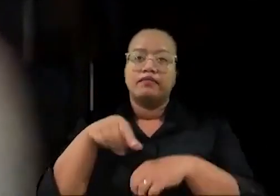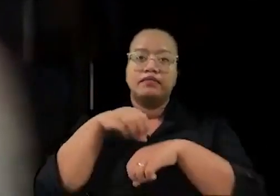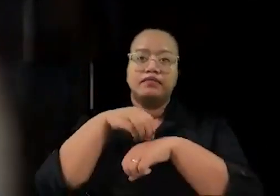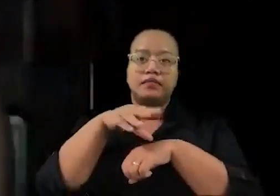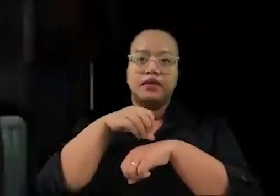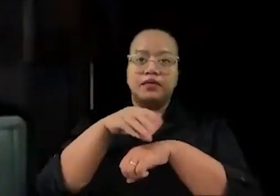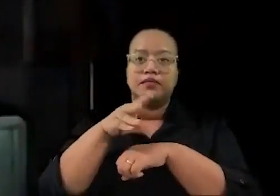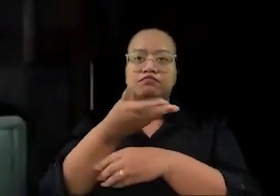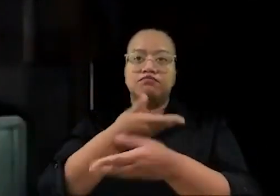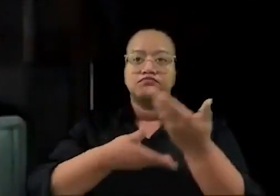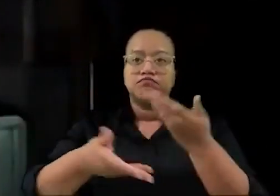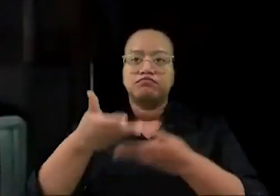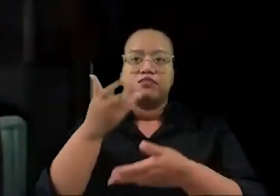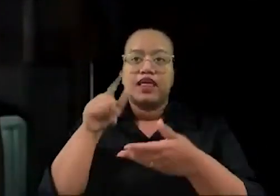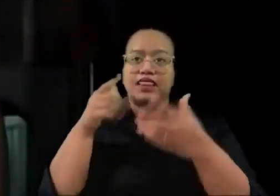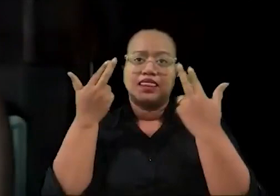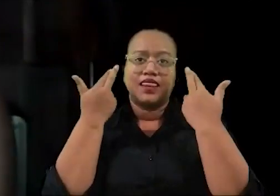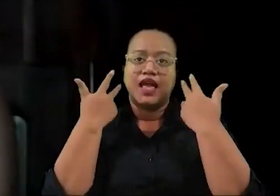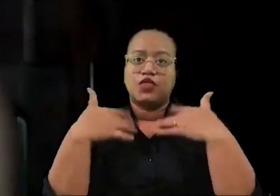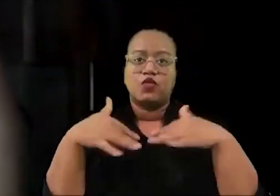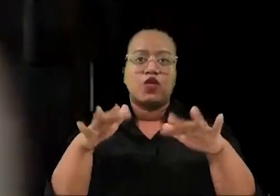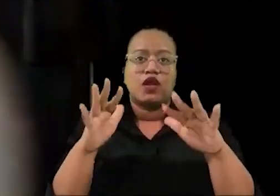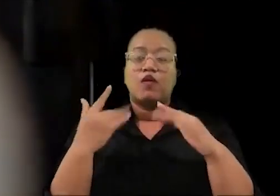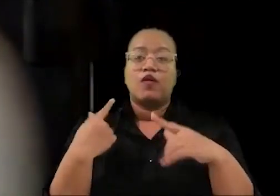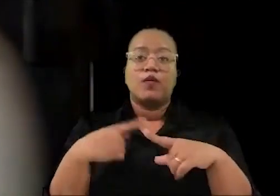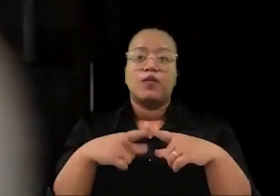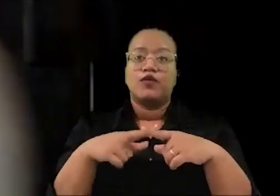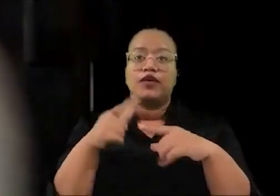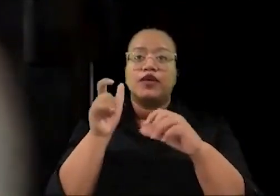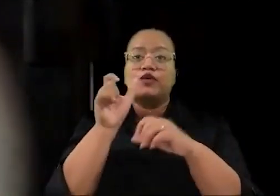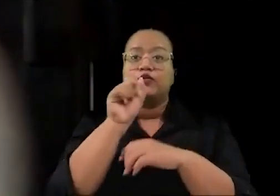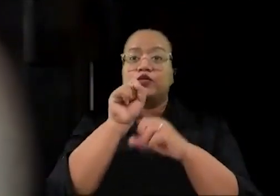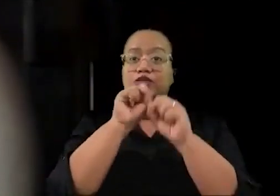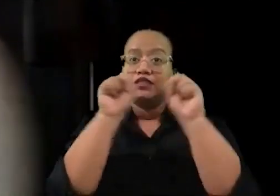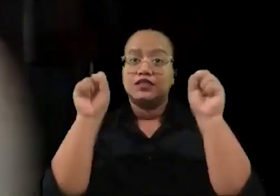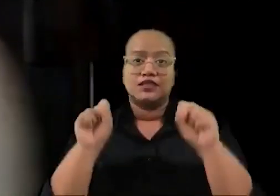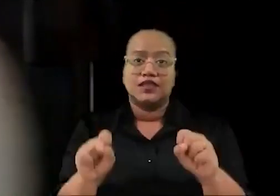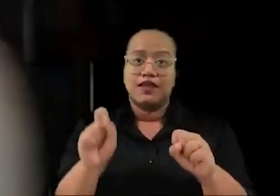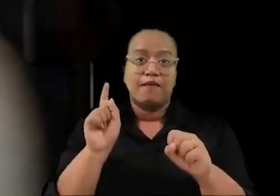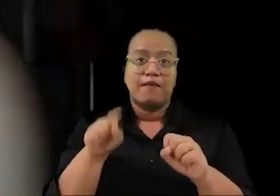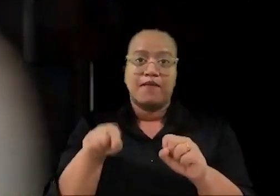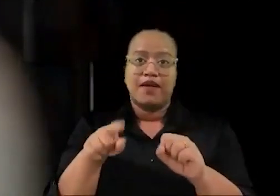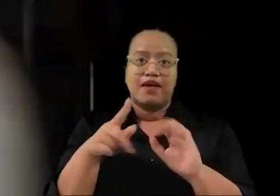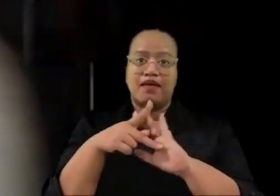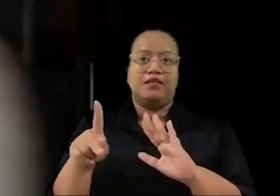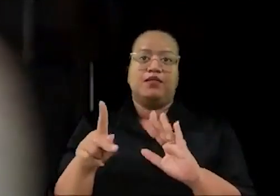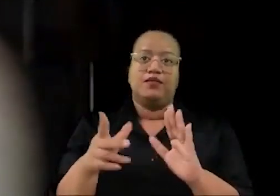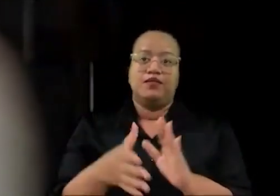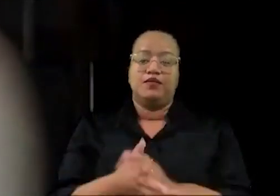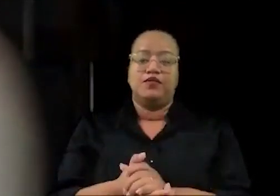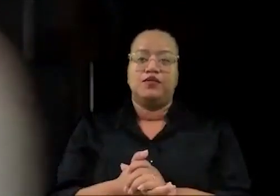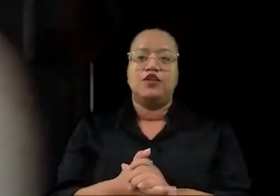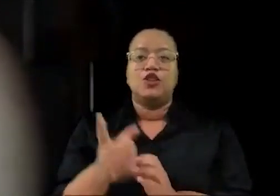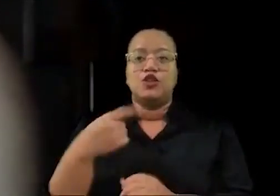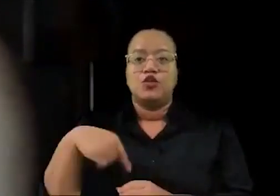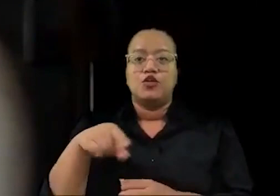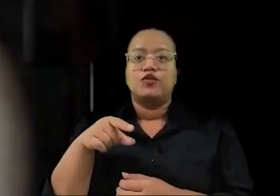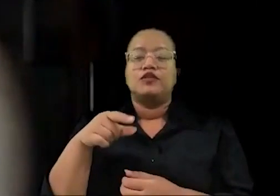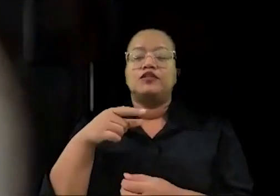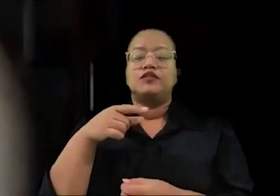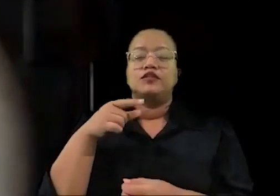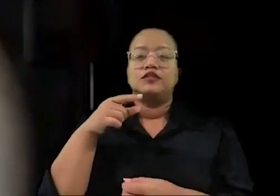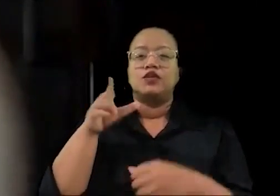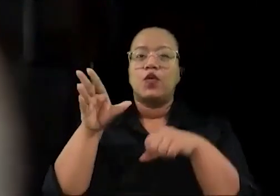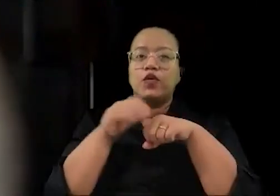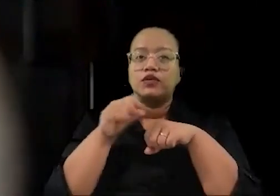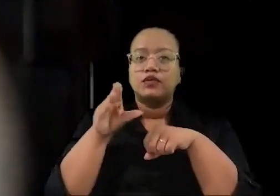porque o sistema é assim, não tem como a gente não socializar o conhecimento sem benefício